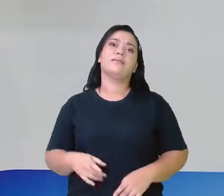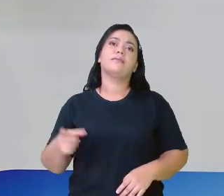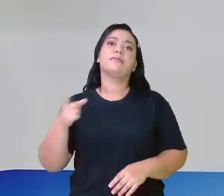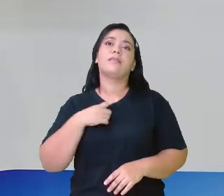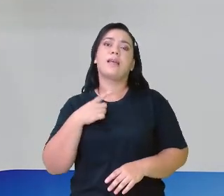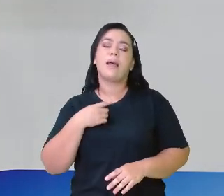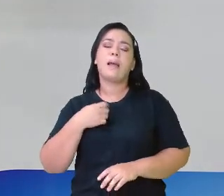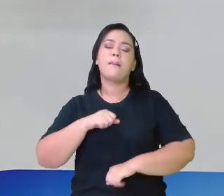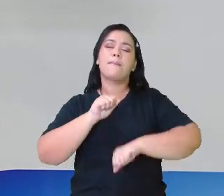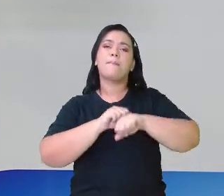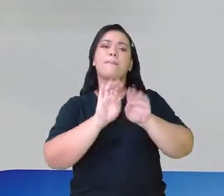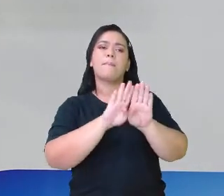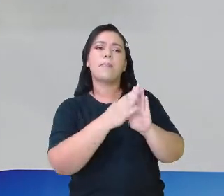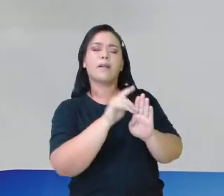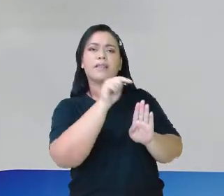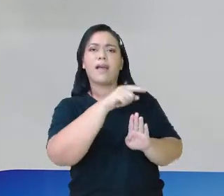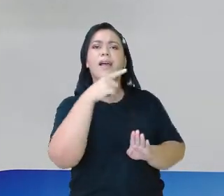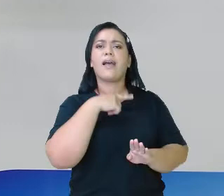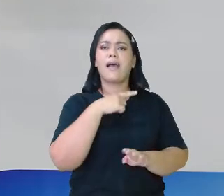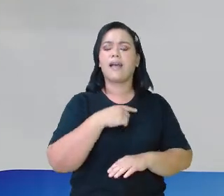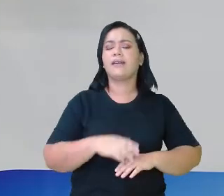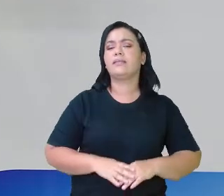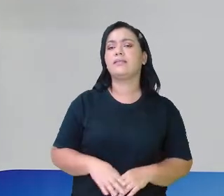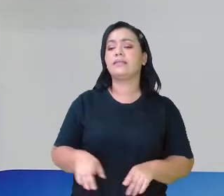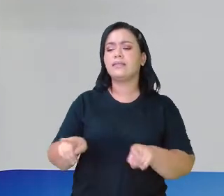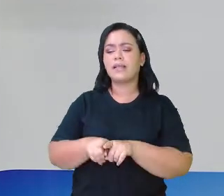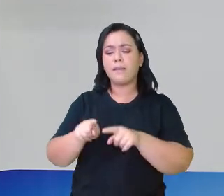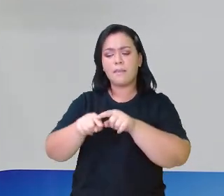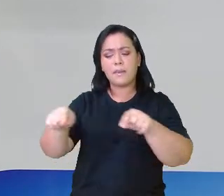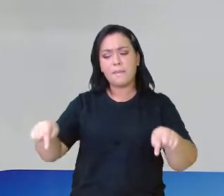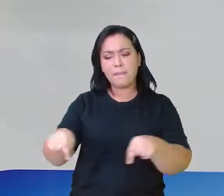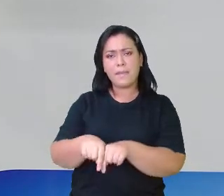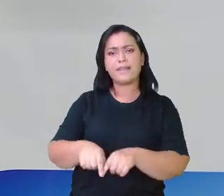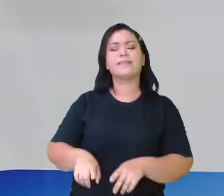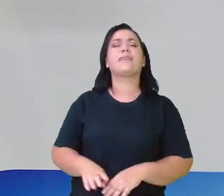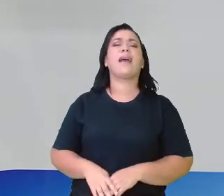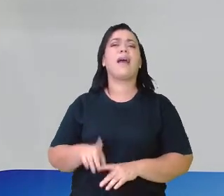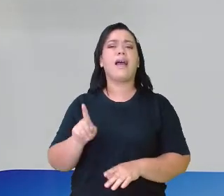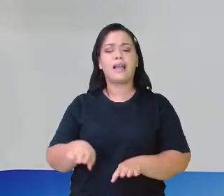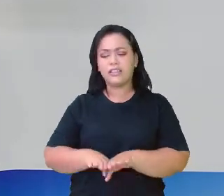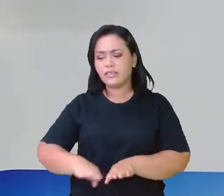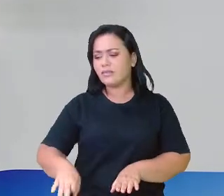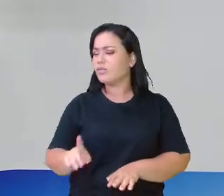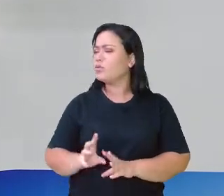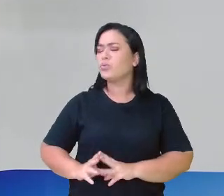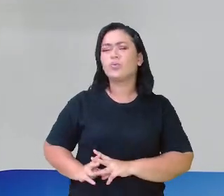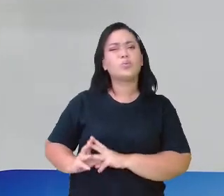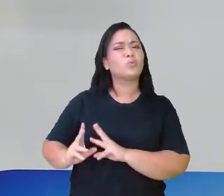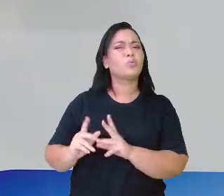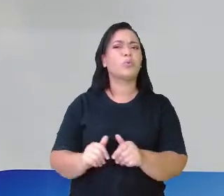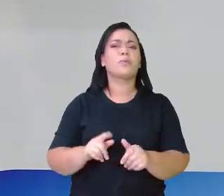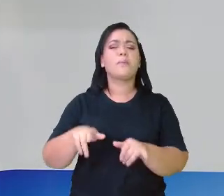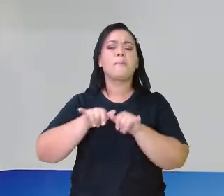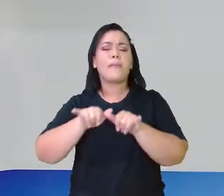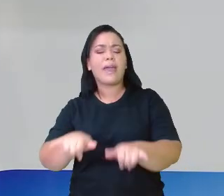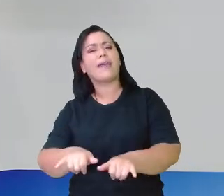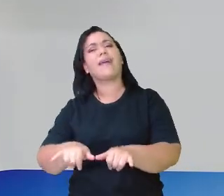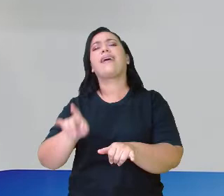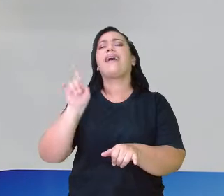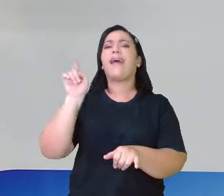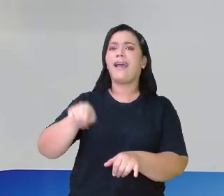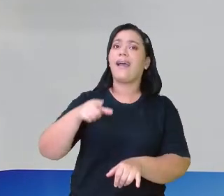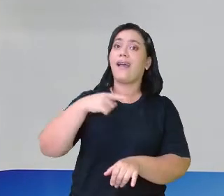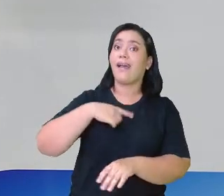tem matemática, no tampo da tua mesa tu tem matemática, no teu chão tu tem matemática, no supermercado tu tem